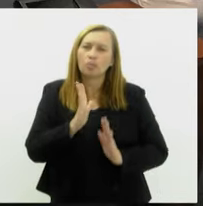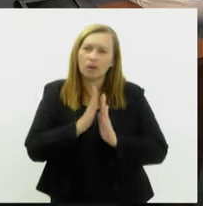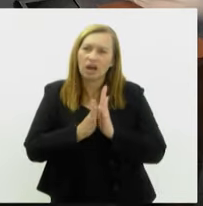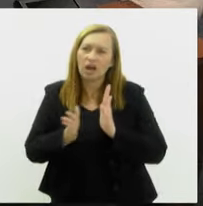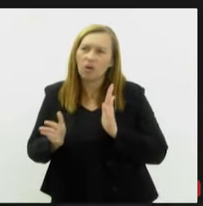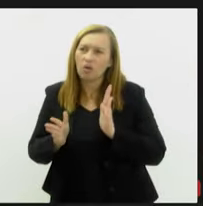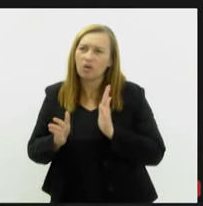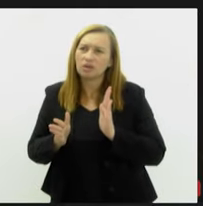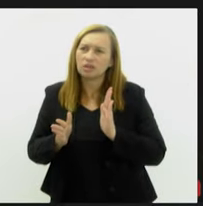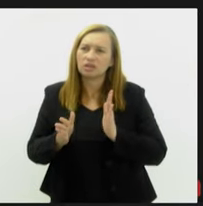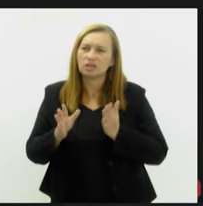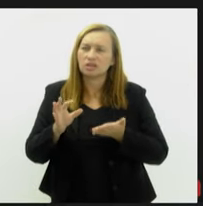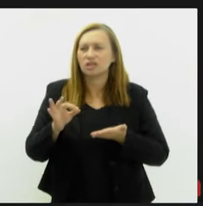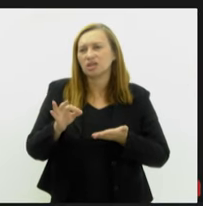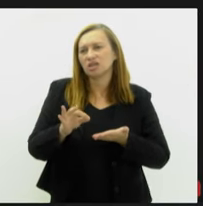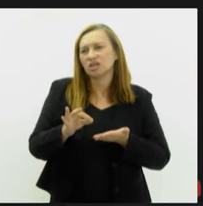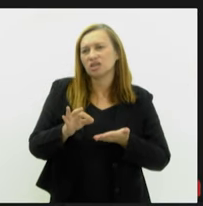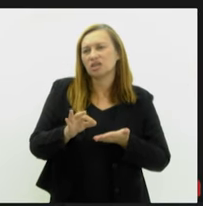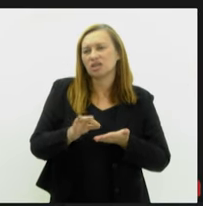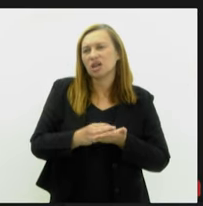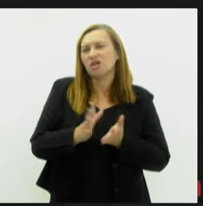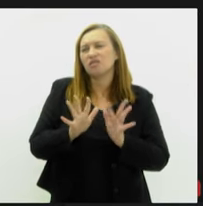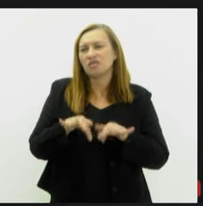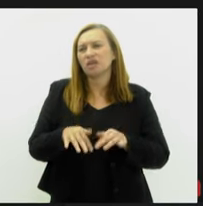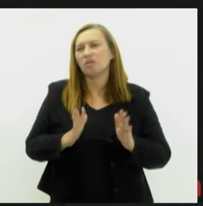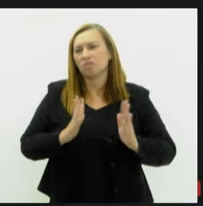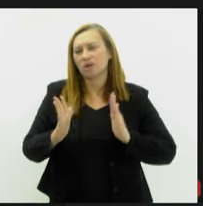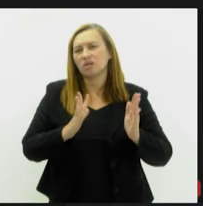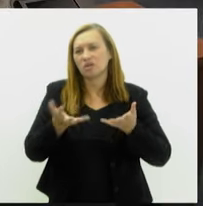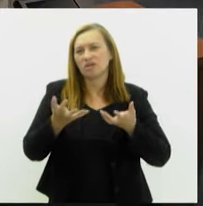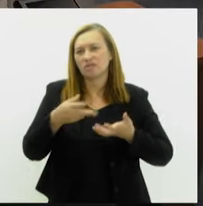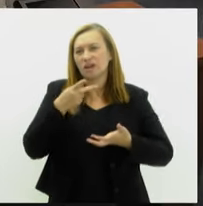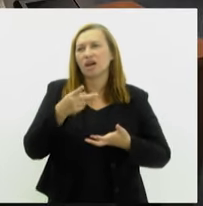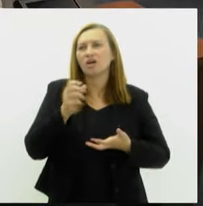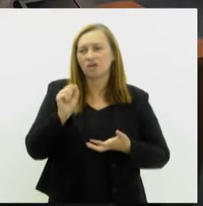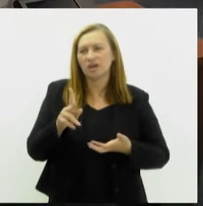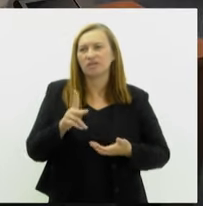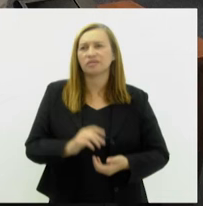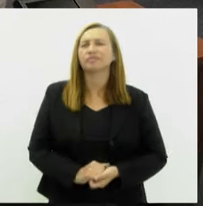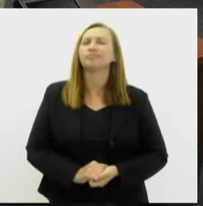me inscrever no expediente final, por gentileza, aí te ajudo. Ok.